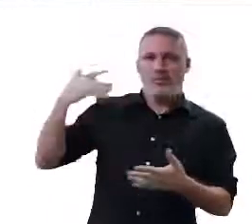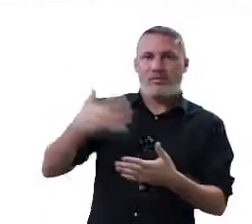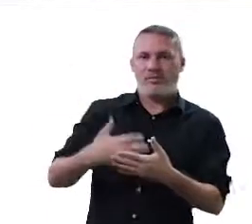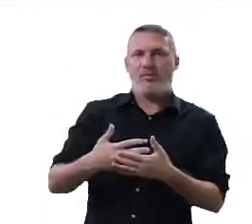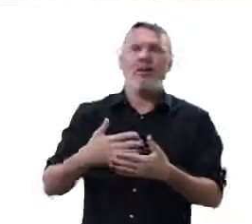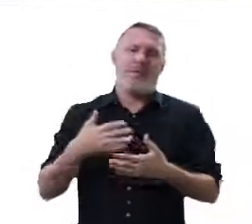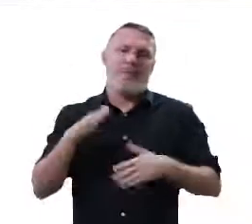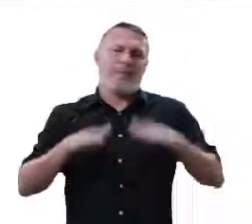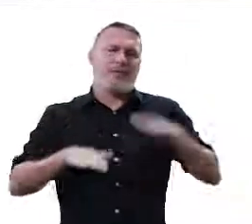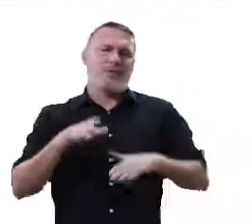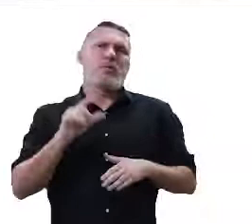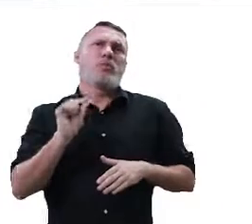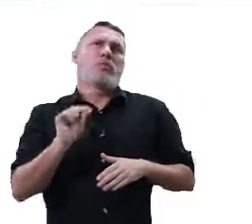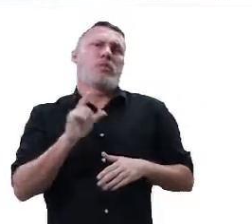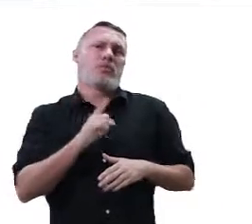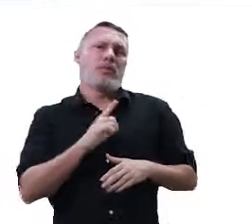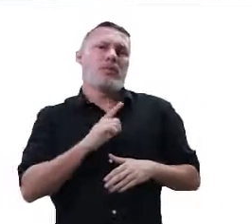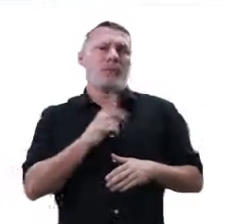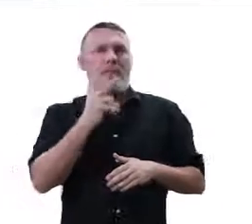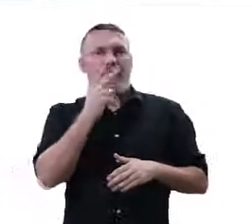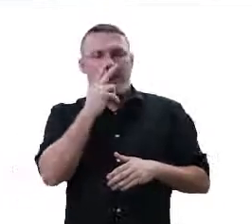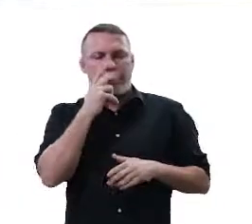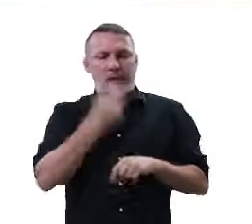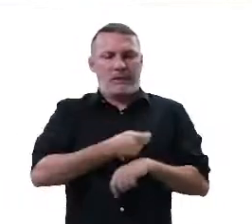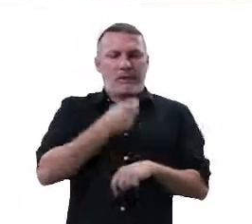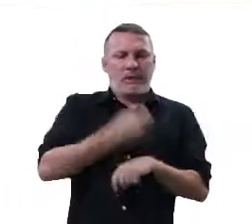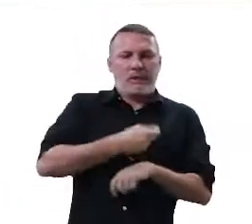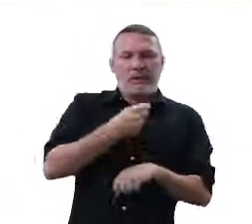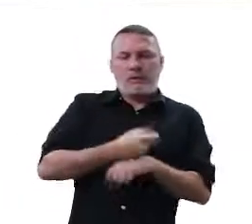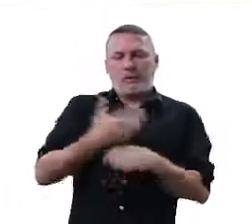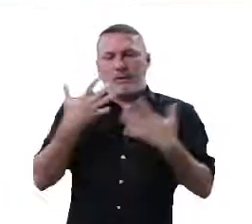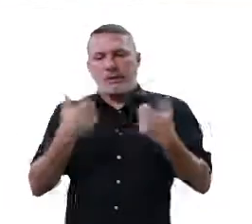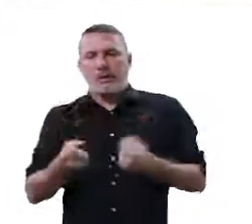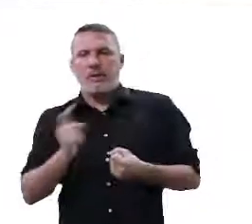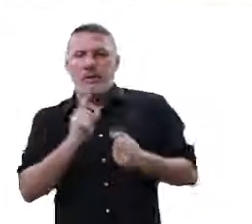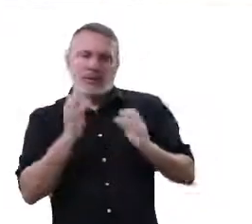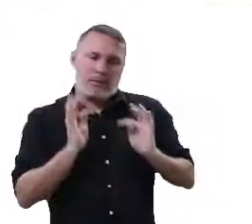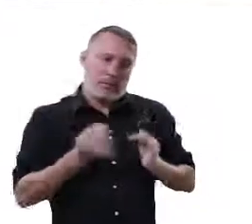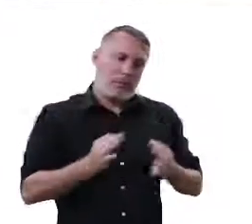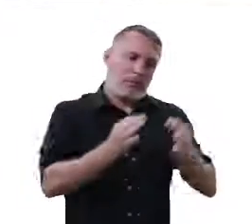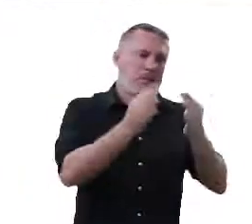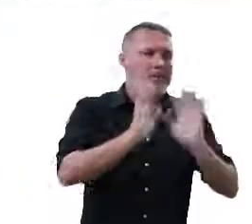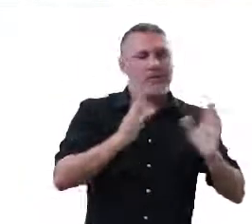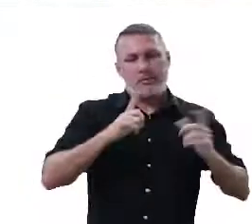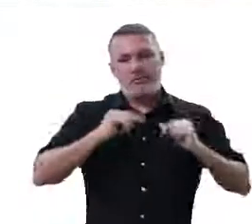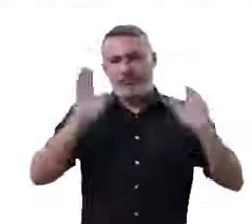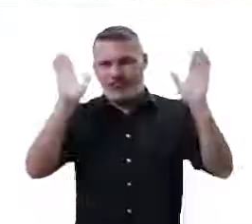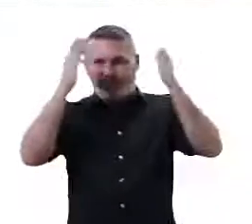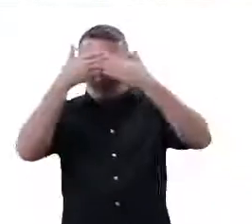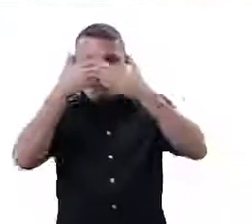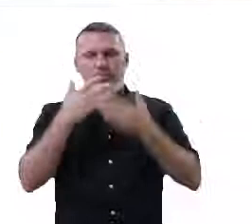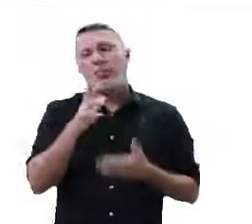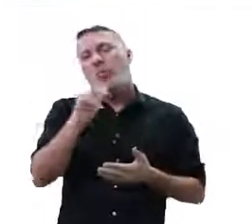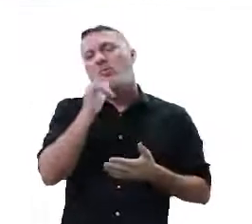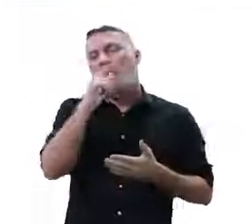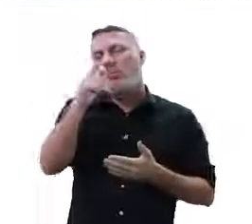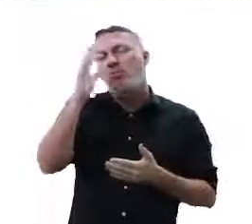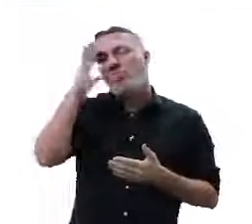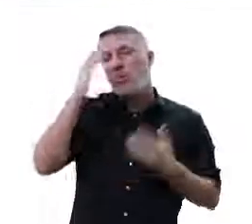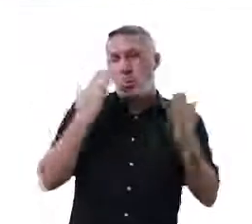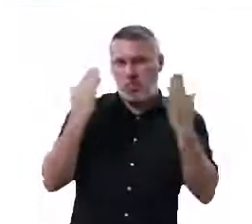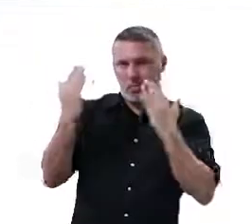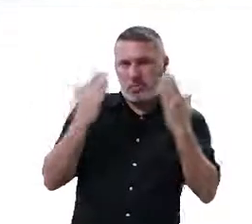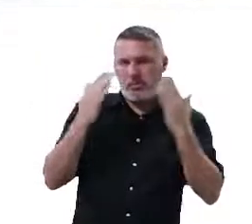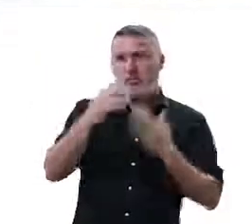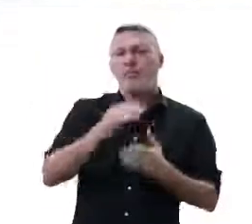sujeitos históricos, nós muitas vezes somos resistentes às mudanças tecnológicas. Por exemplo, imagina, hoje é